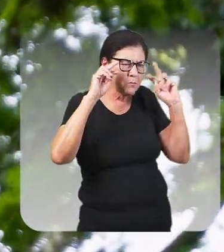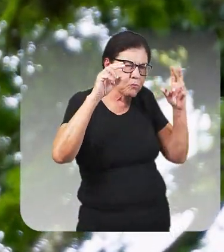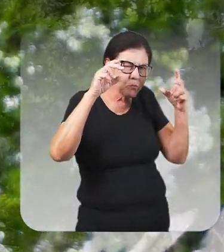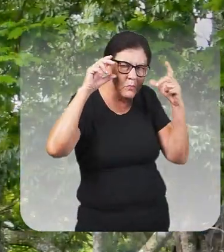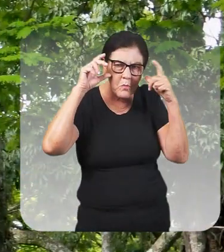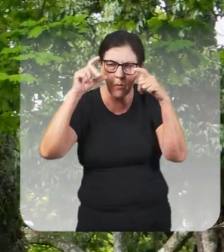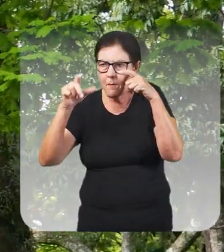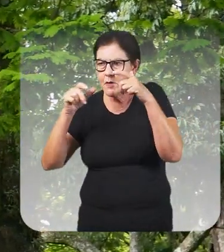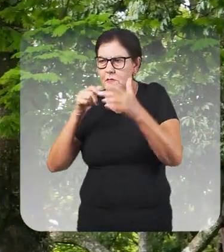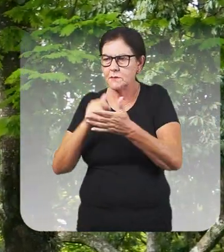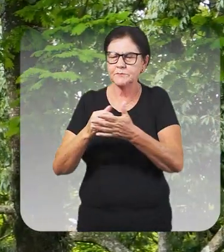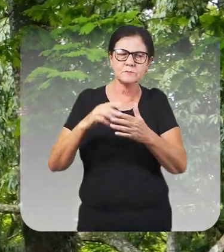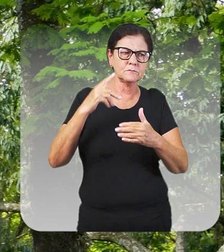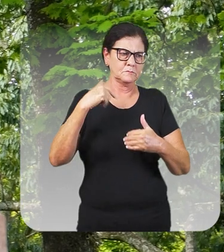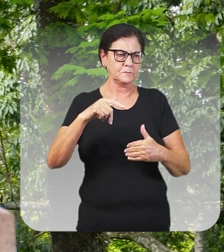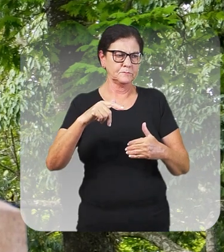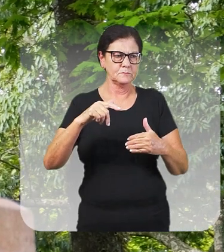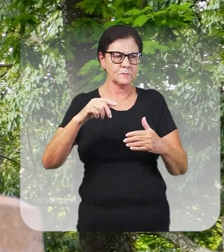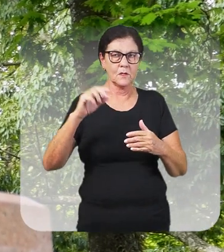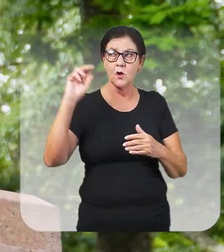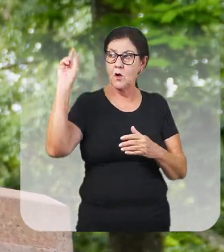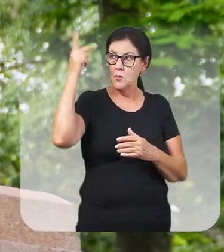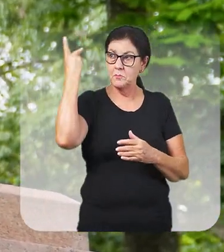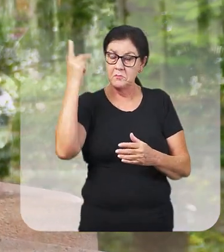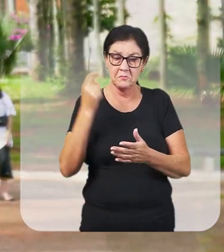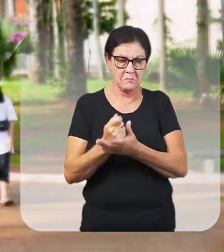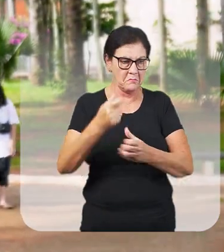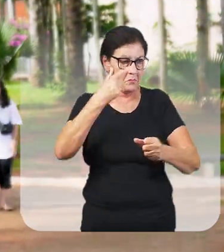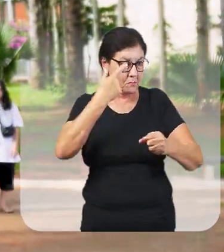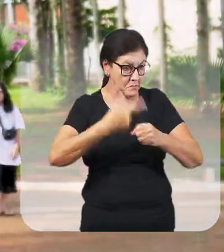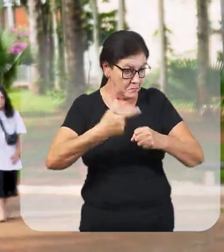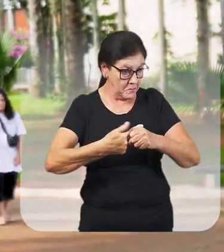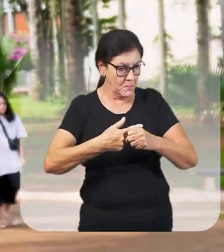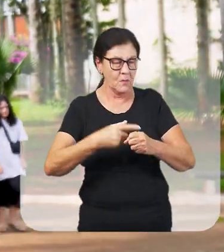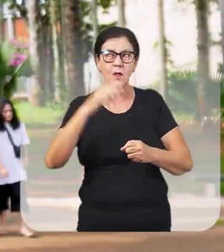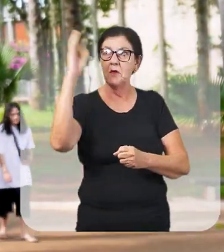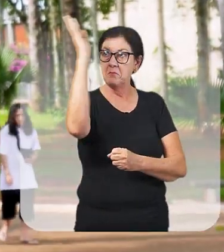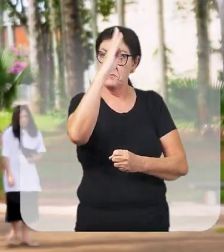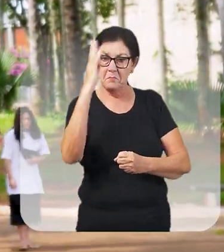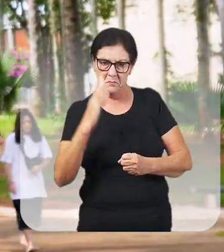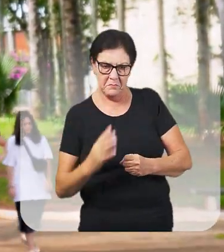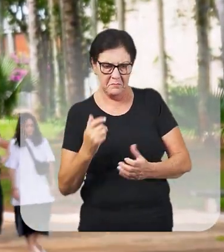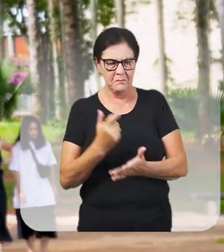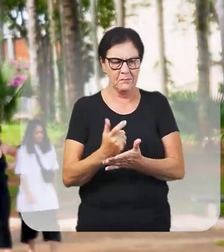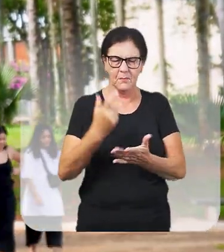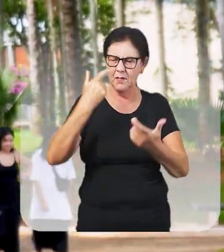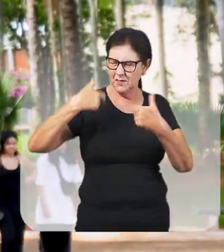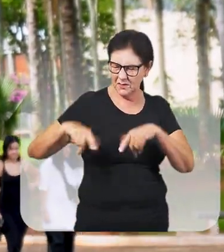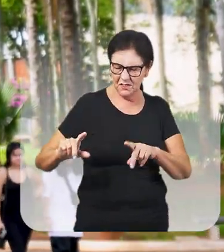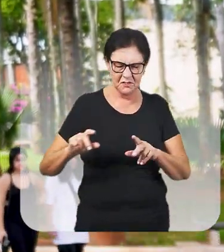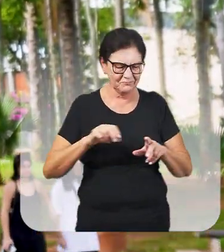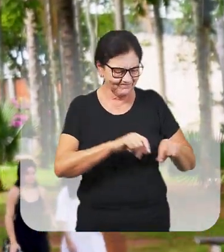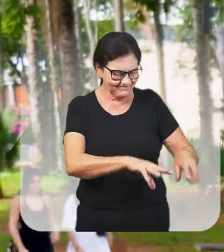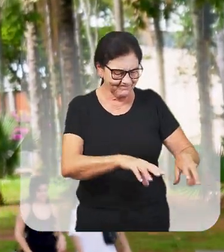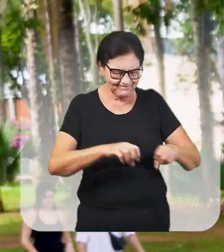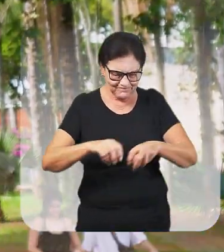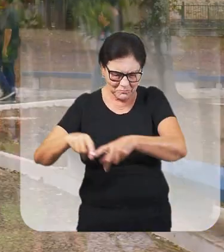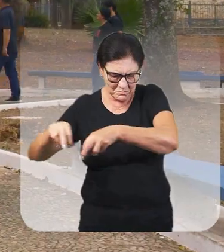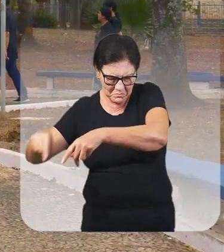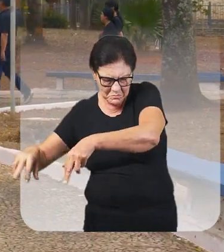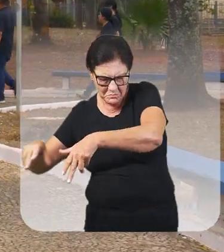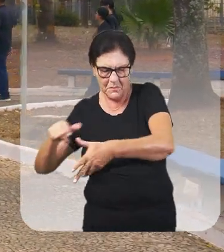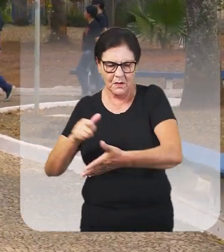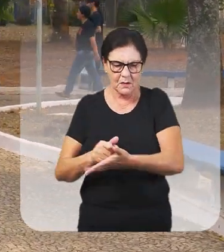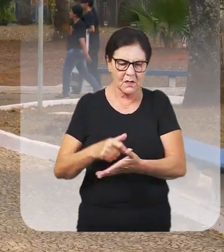esse personagem para a história da nossa cidade e para a história do Brasil. Aqui estão os restos mortais do tenente Newton Cizenando Prado,